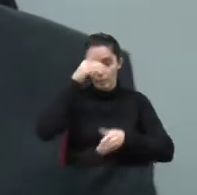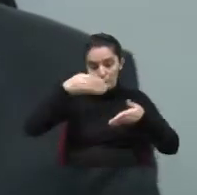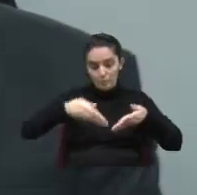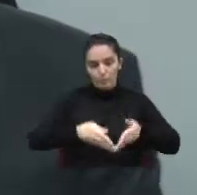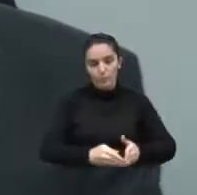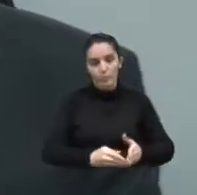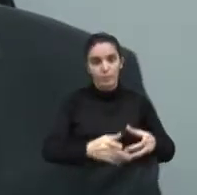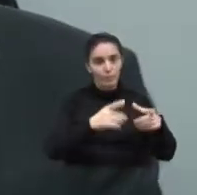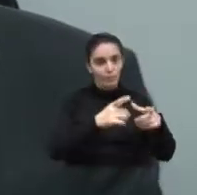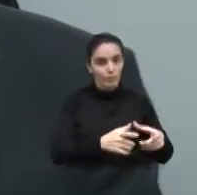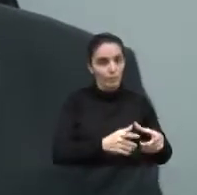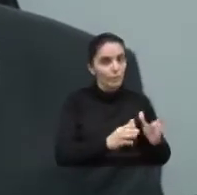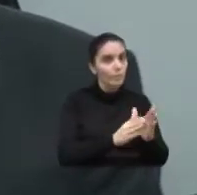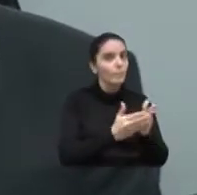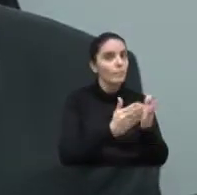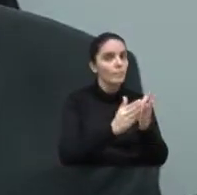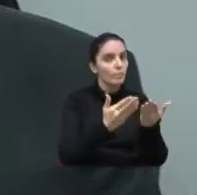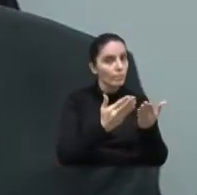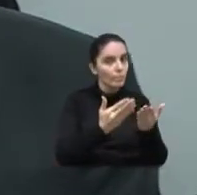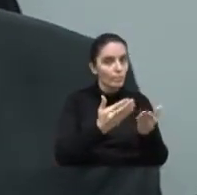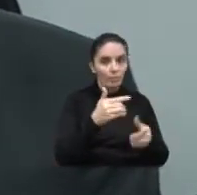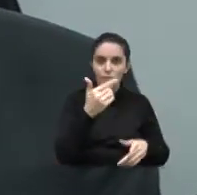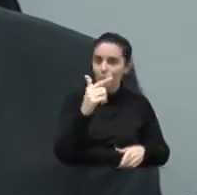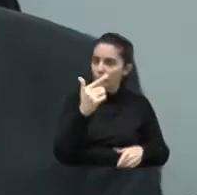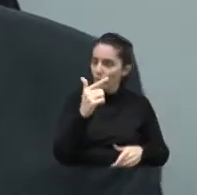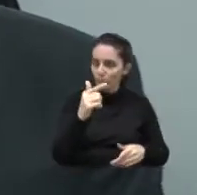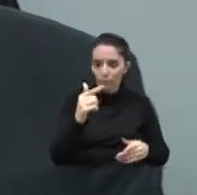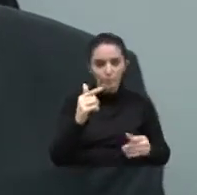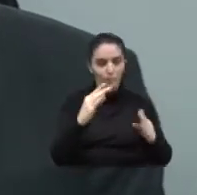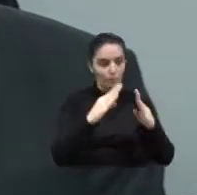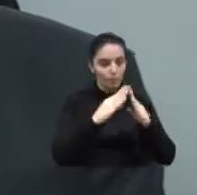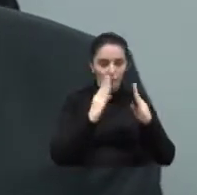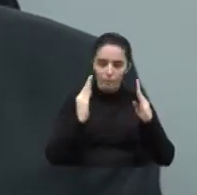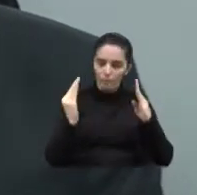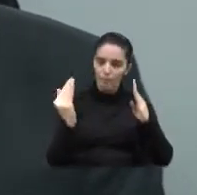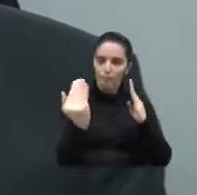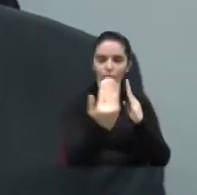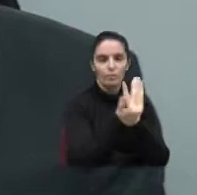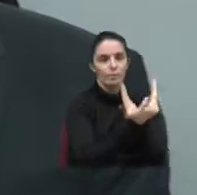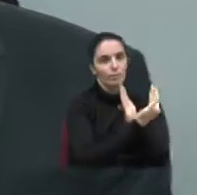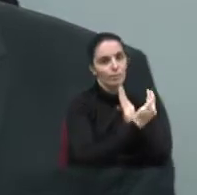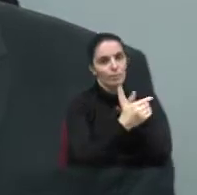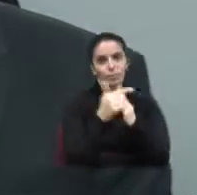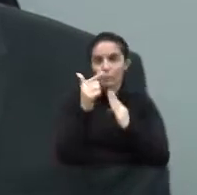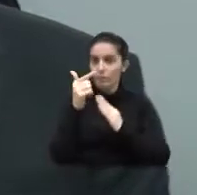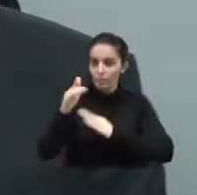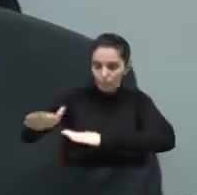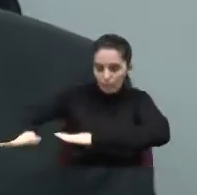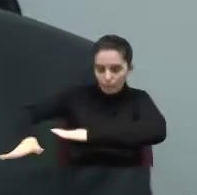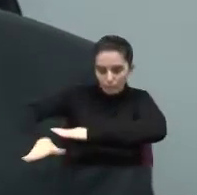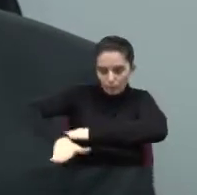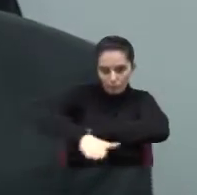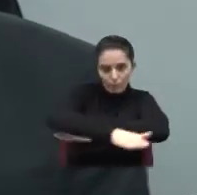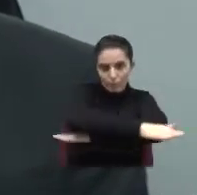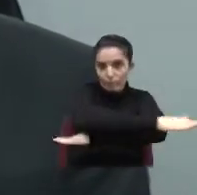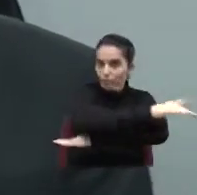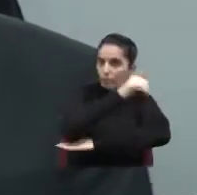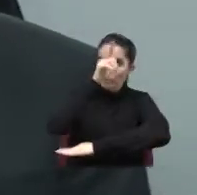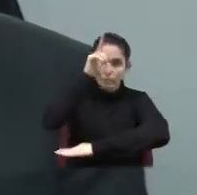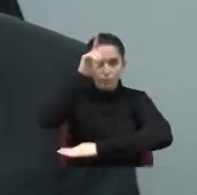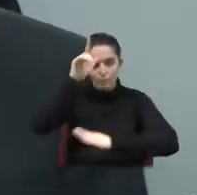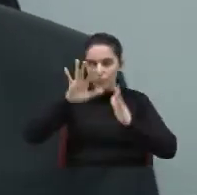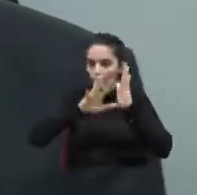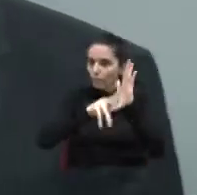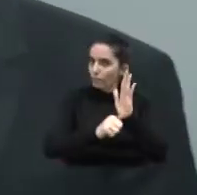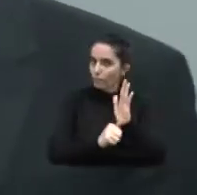pobre, dificuldade, não tinha muro na minha casa, não tinha asfalto, não tinha nada, e nem por isso virei bandido, nem por isso virei